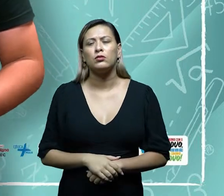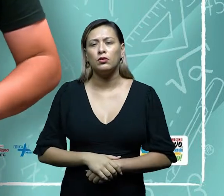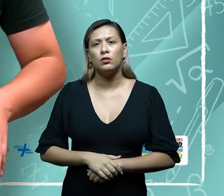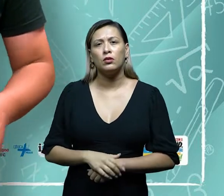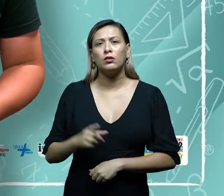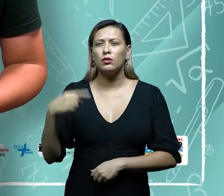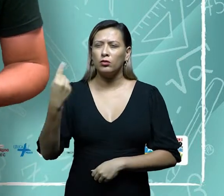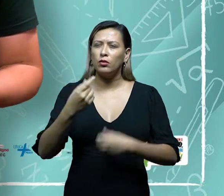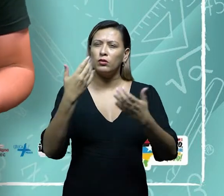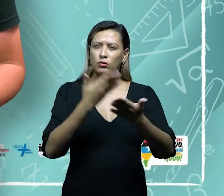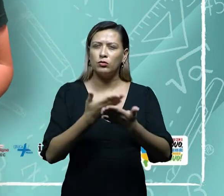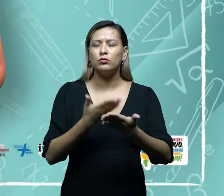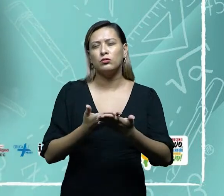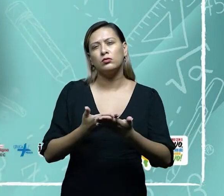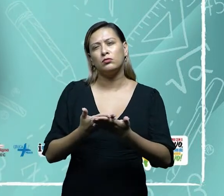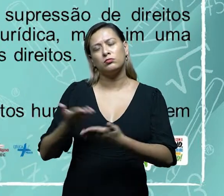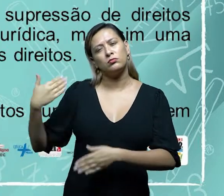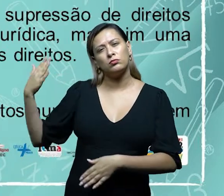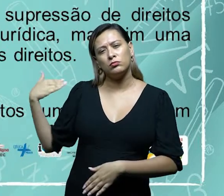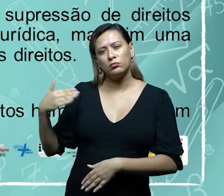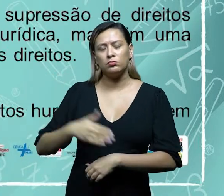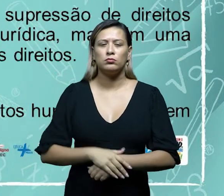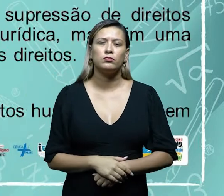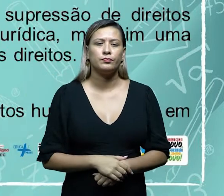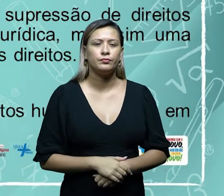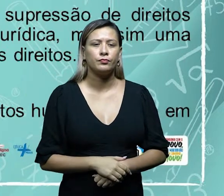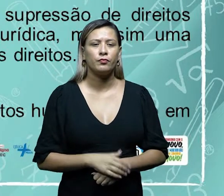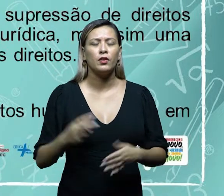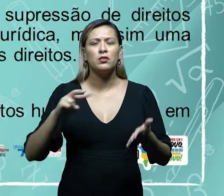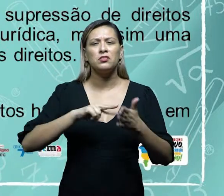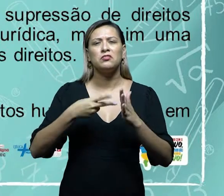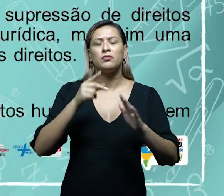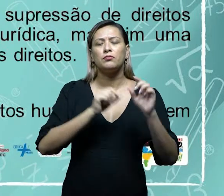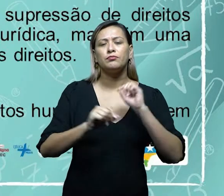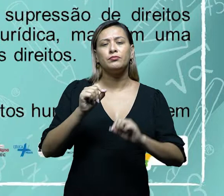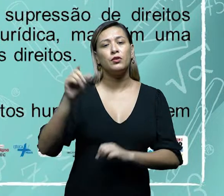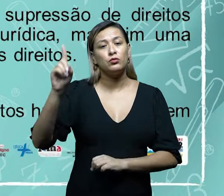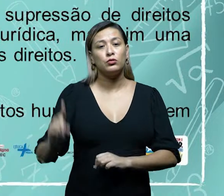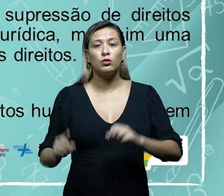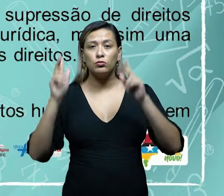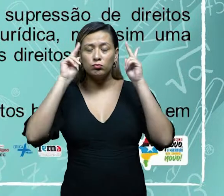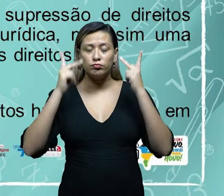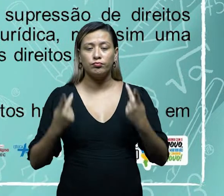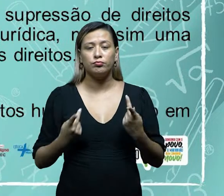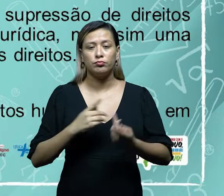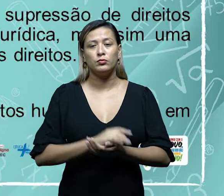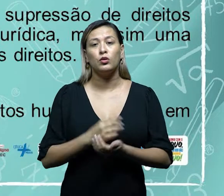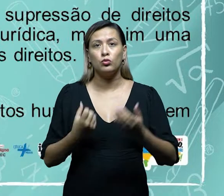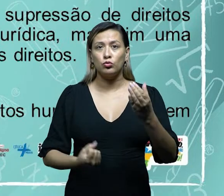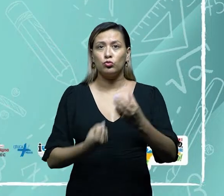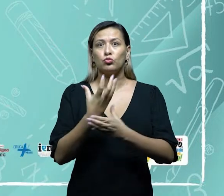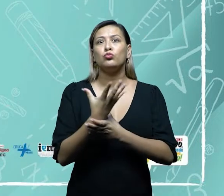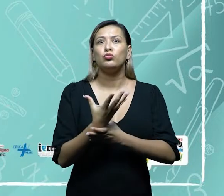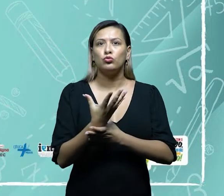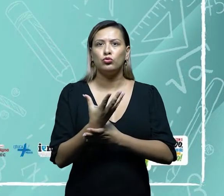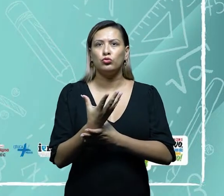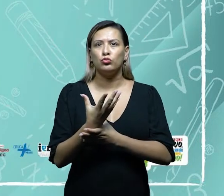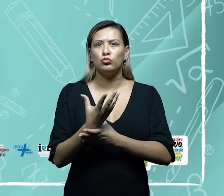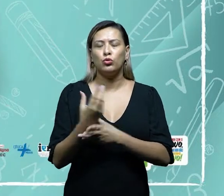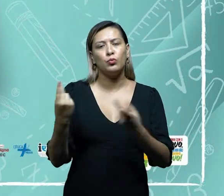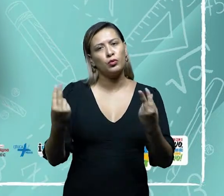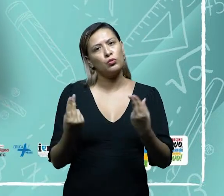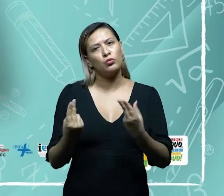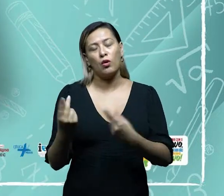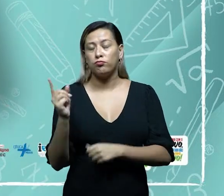aula. O que significa isso, professor? Significa, né, que os direitos humanos, eles não surgiram todos ao mesmo tempo. Houve, de